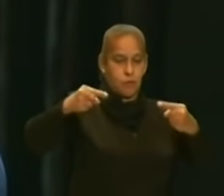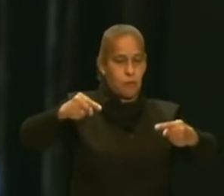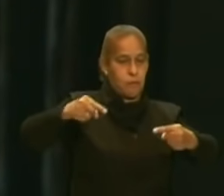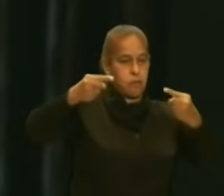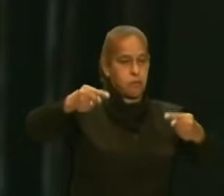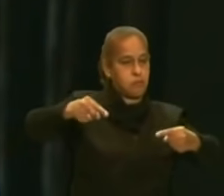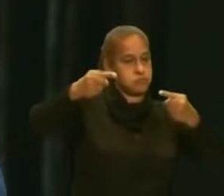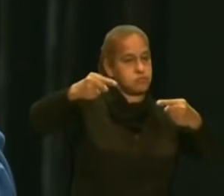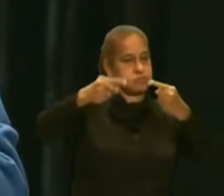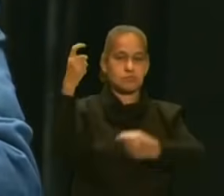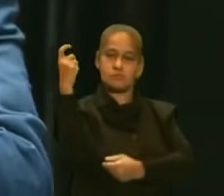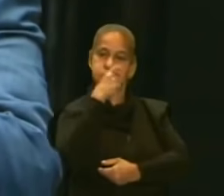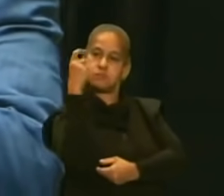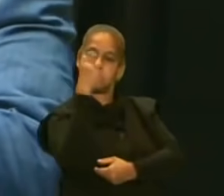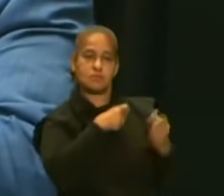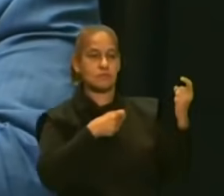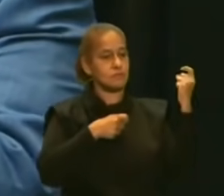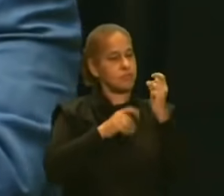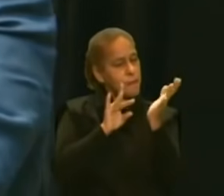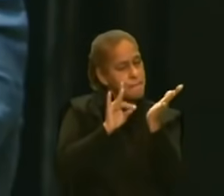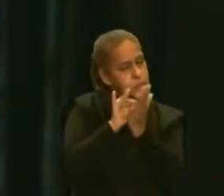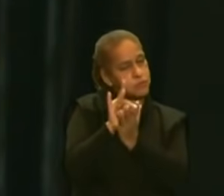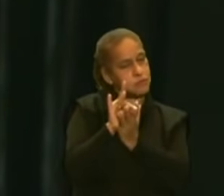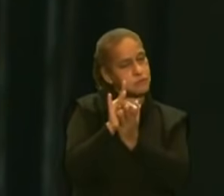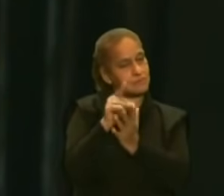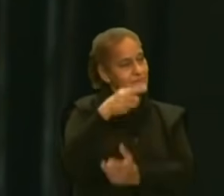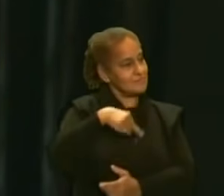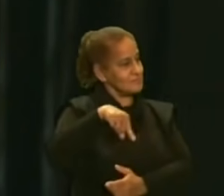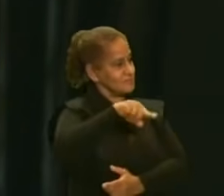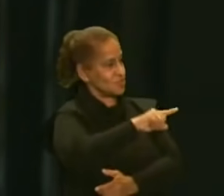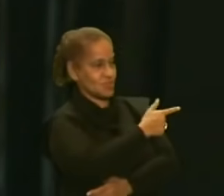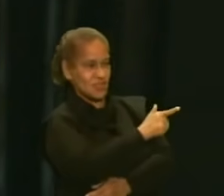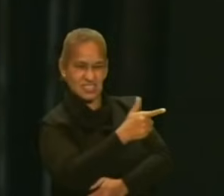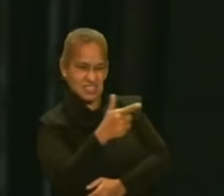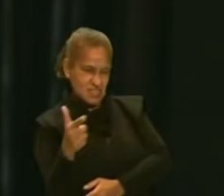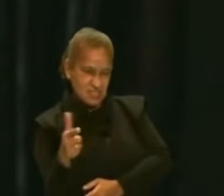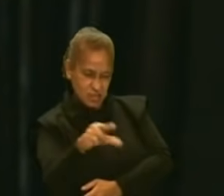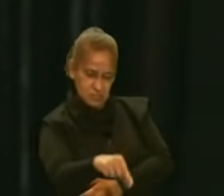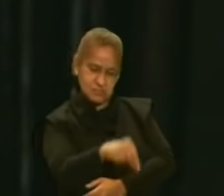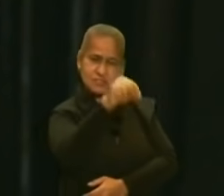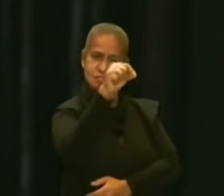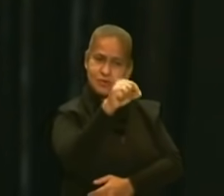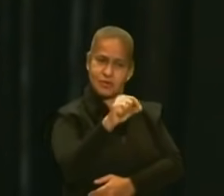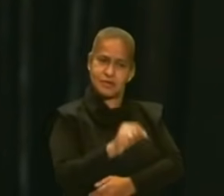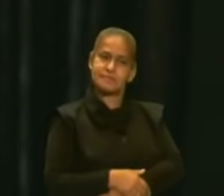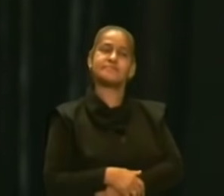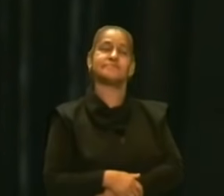engano. Um engano de que nós não temos opção.